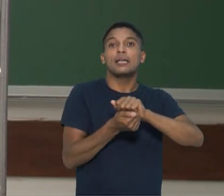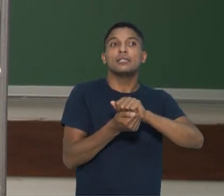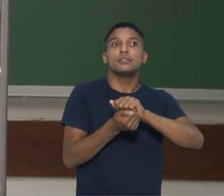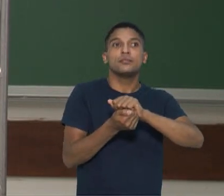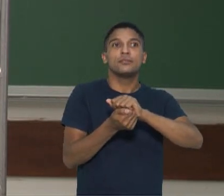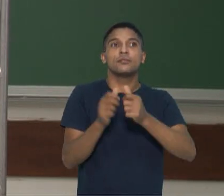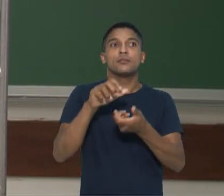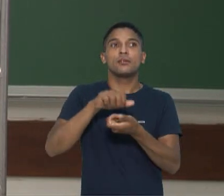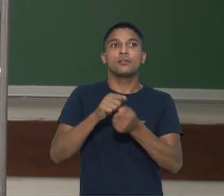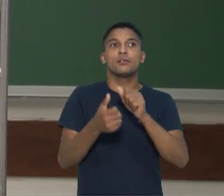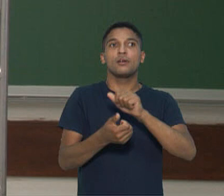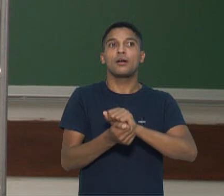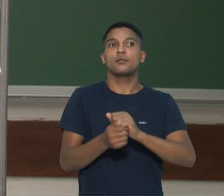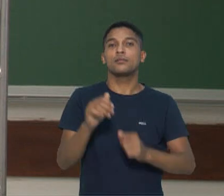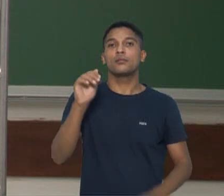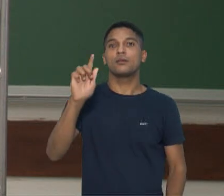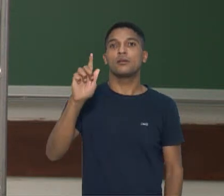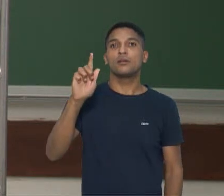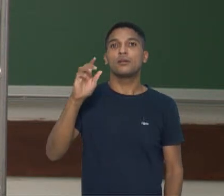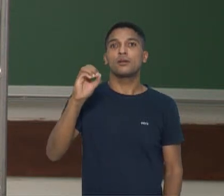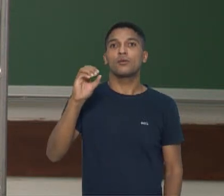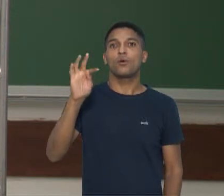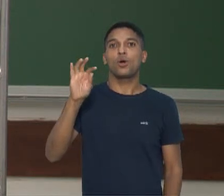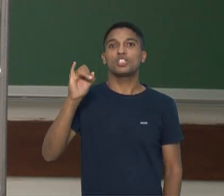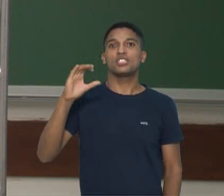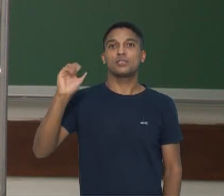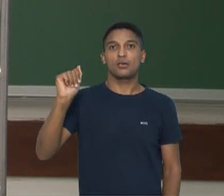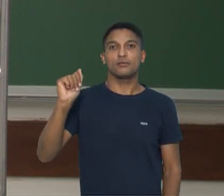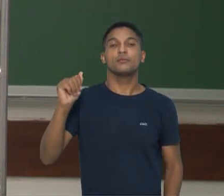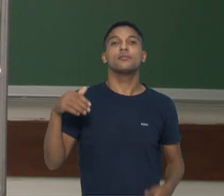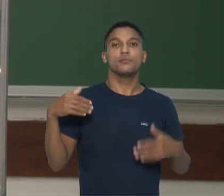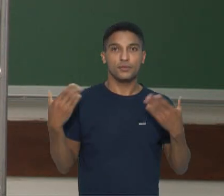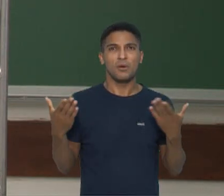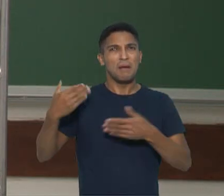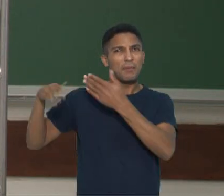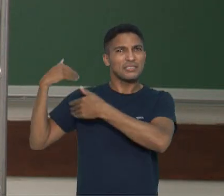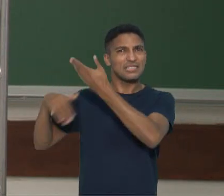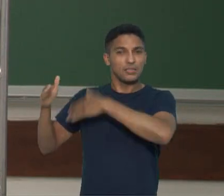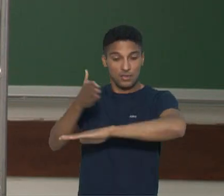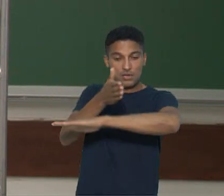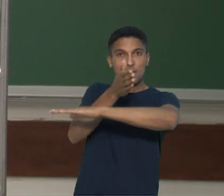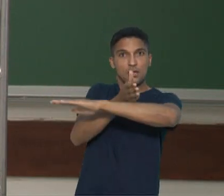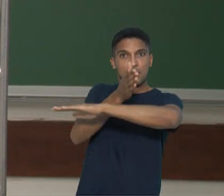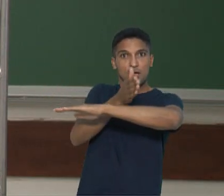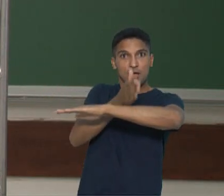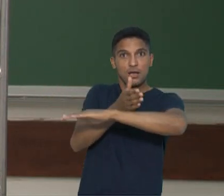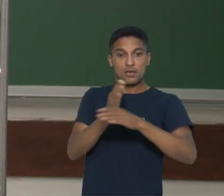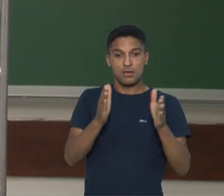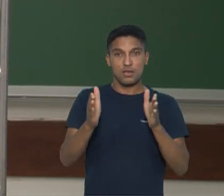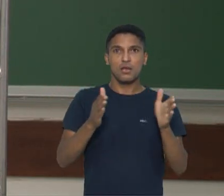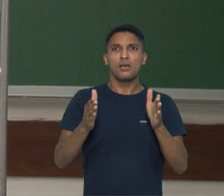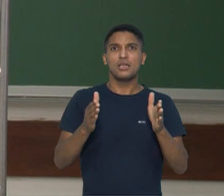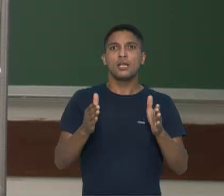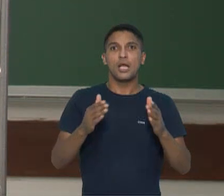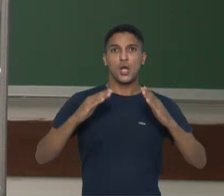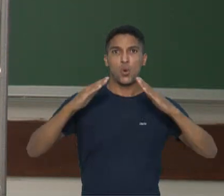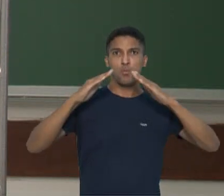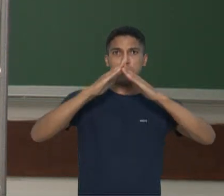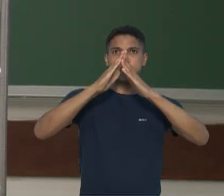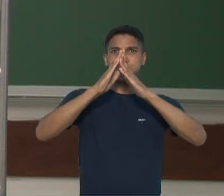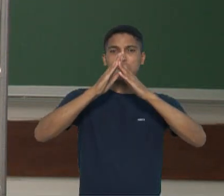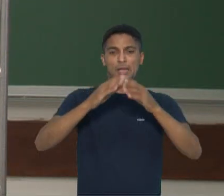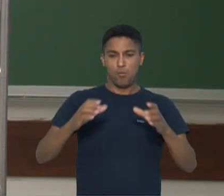Idade Média, né, as construções eram super grossas, as paredes pesadas, né? E não tinham muitas